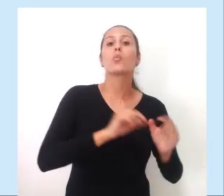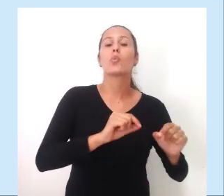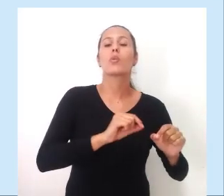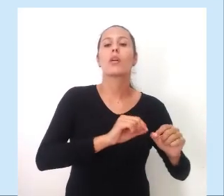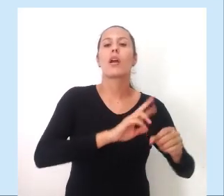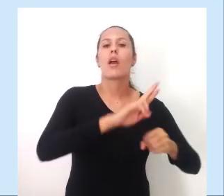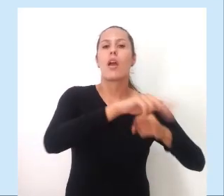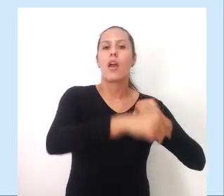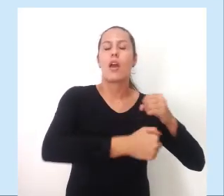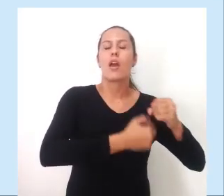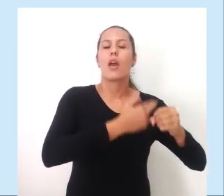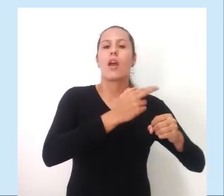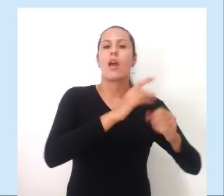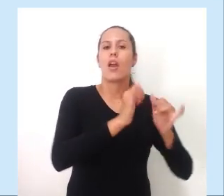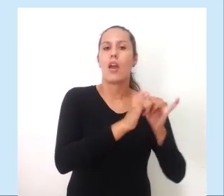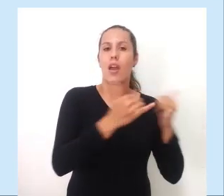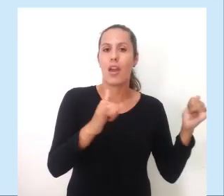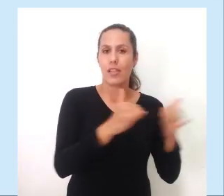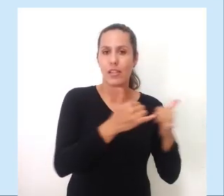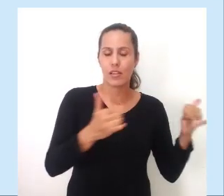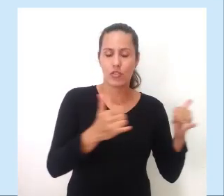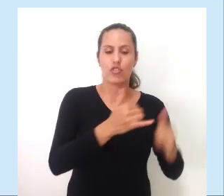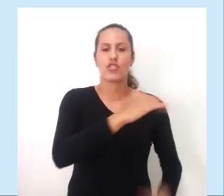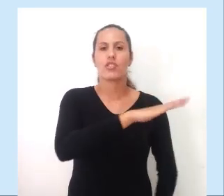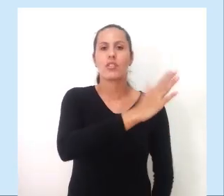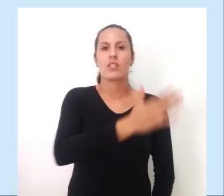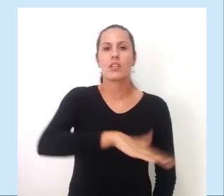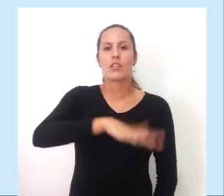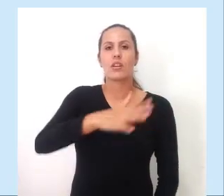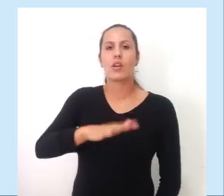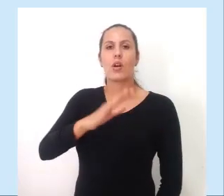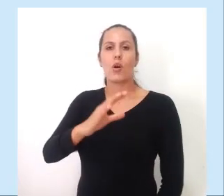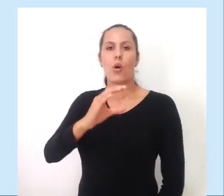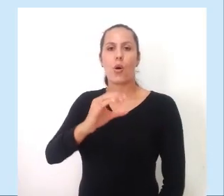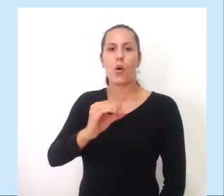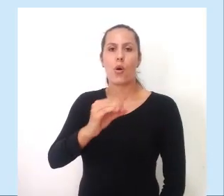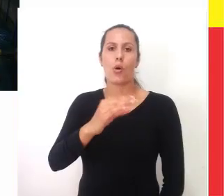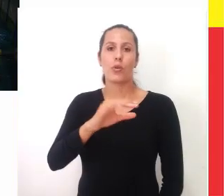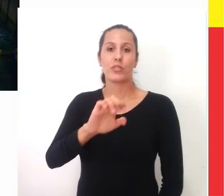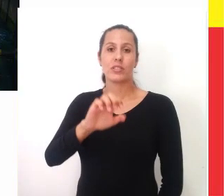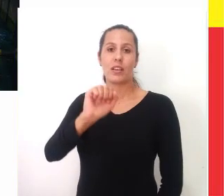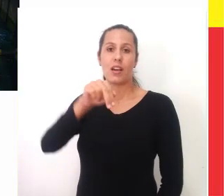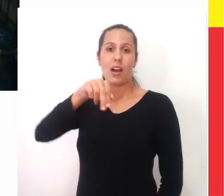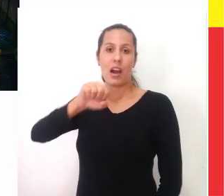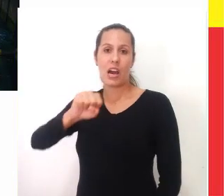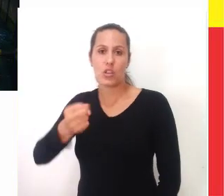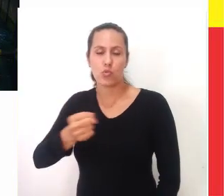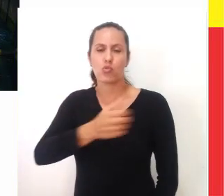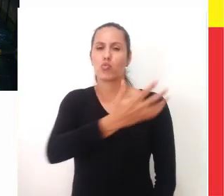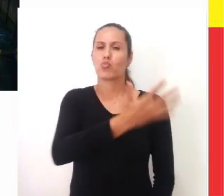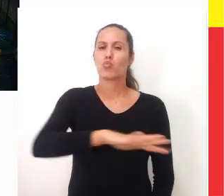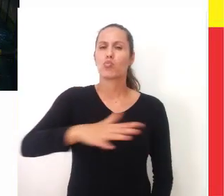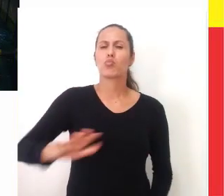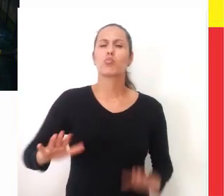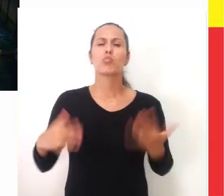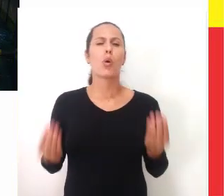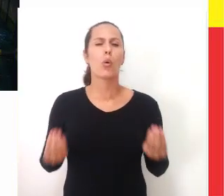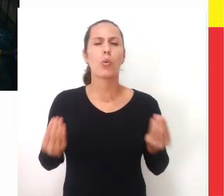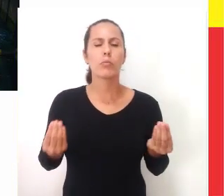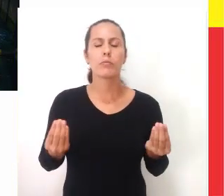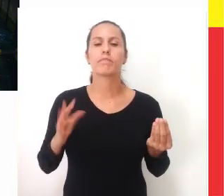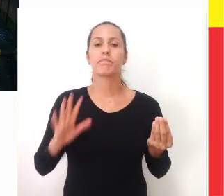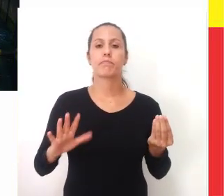com energia provida dos oceanos. Conforme a imagem, vocês podem ver que é